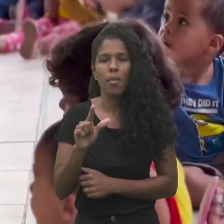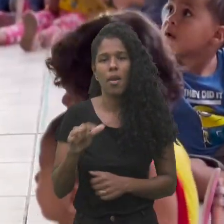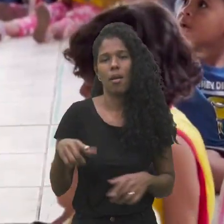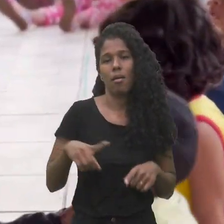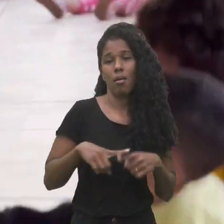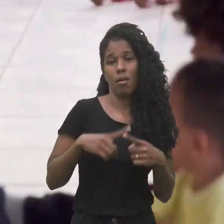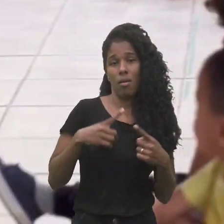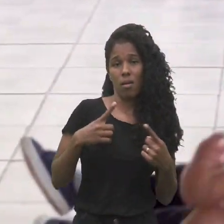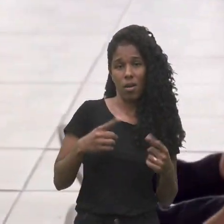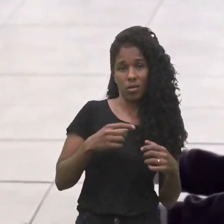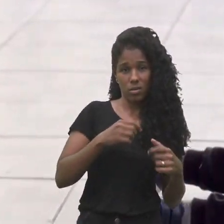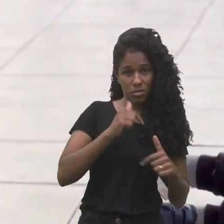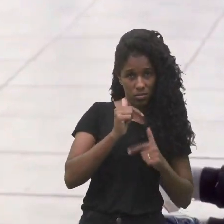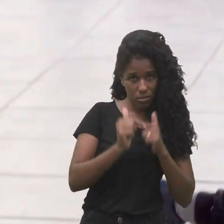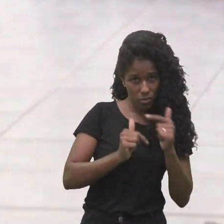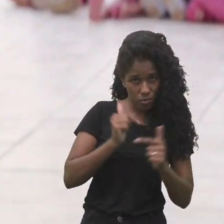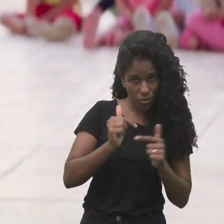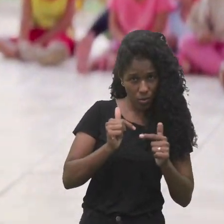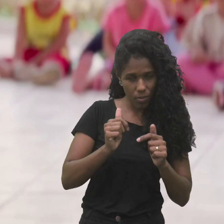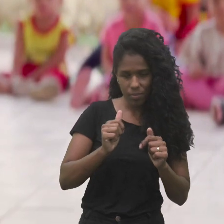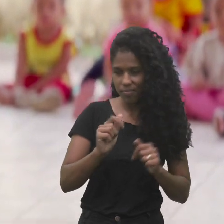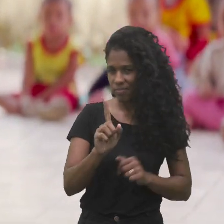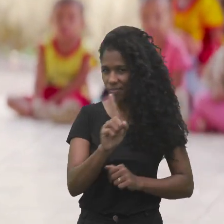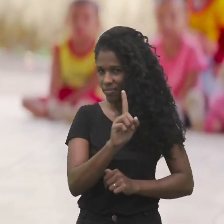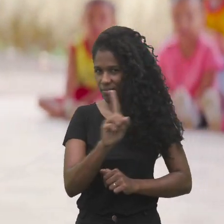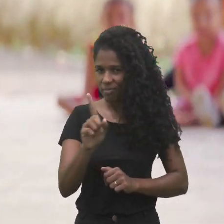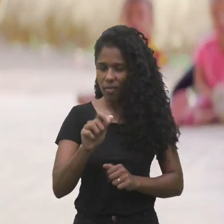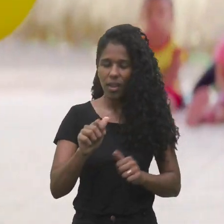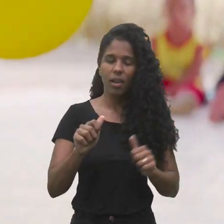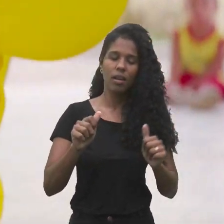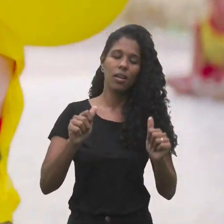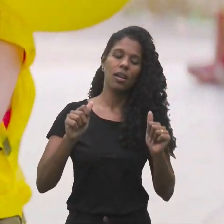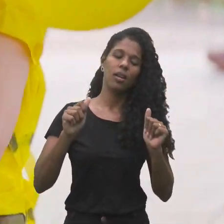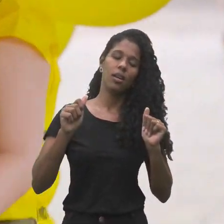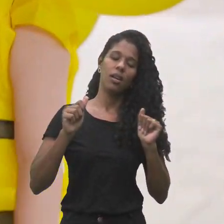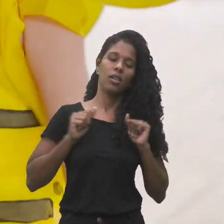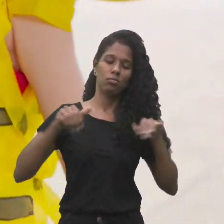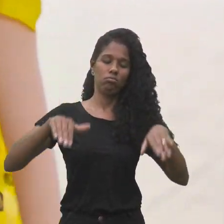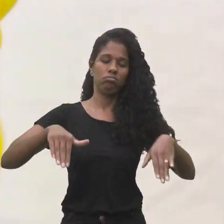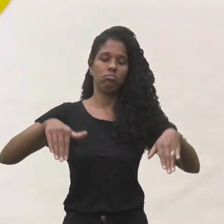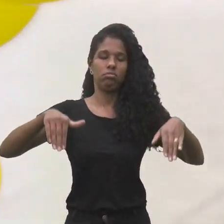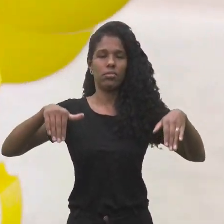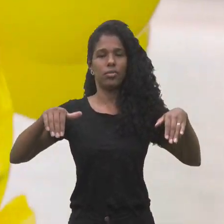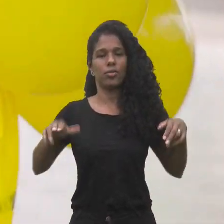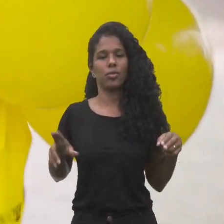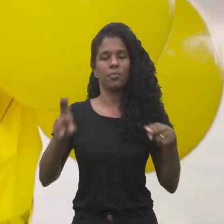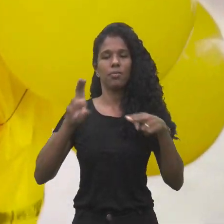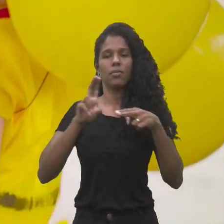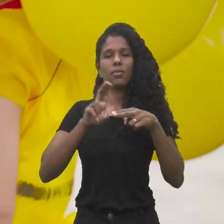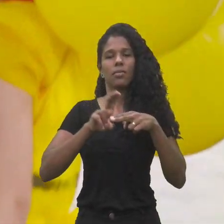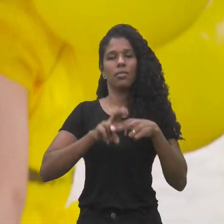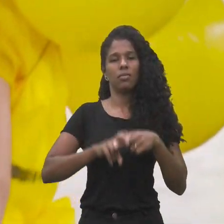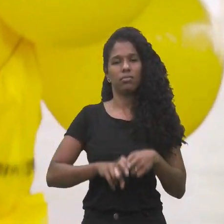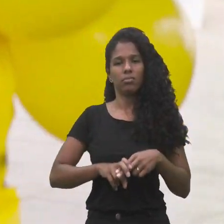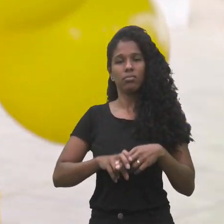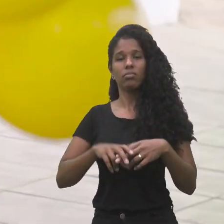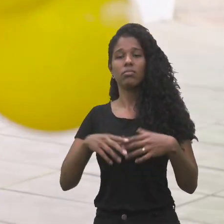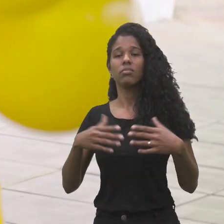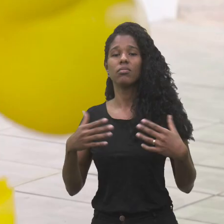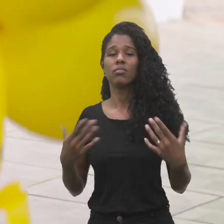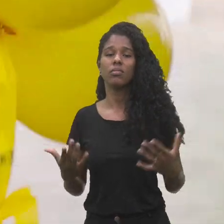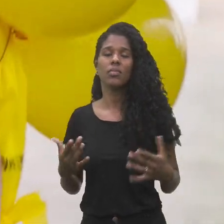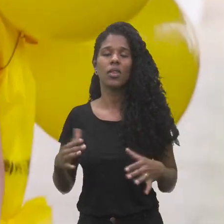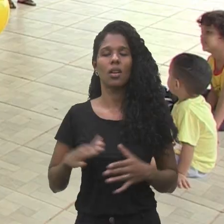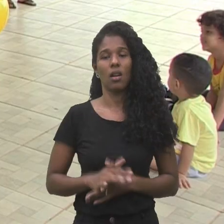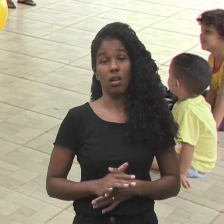pro jardim brincar com a cravina, rosa com jasmim. Da rosa pro cravo, do cravo